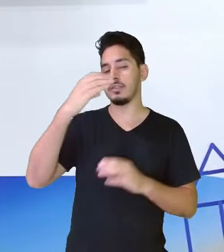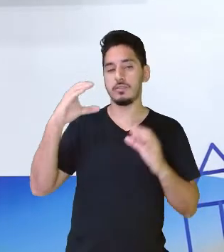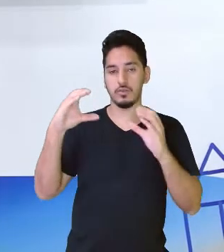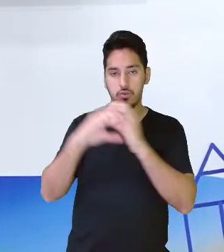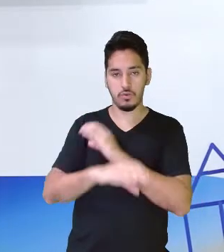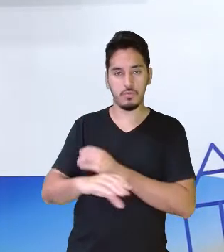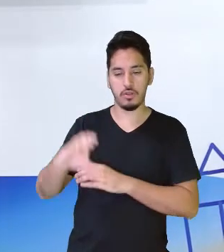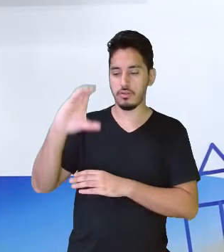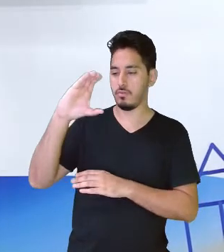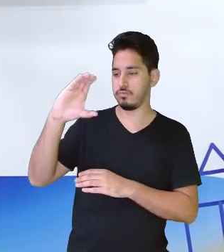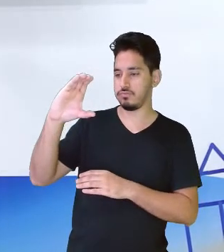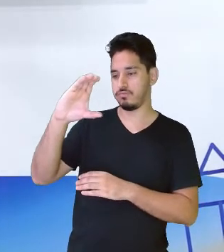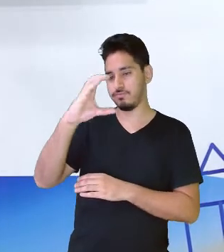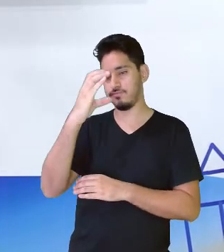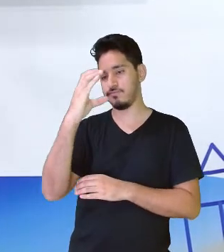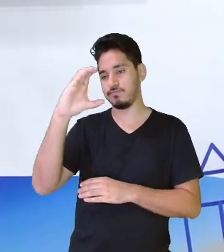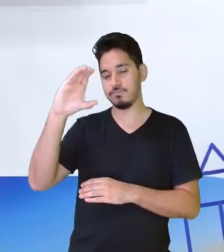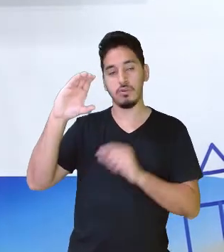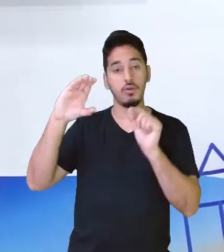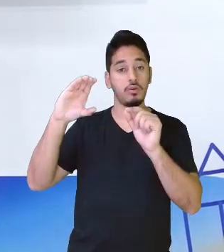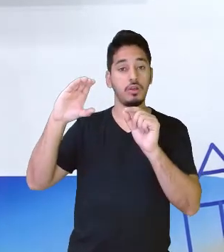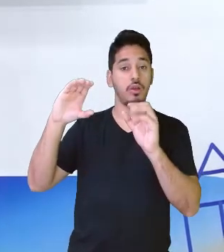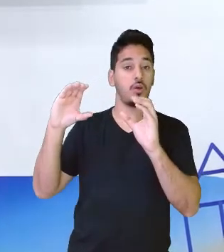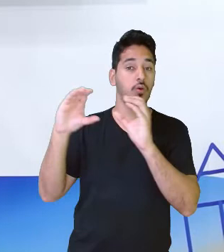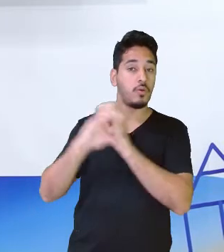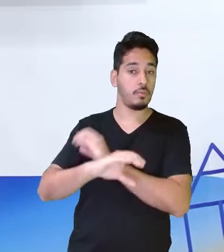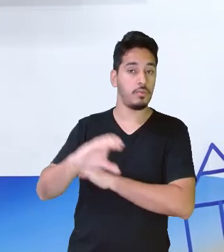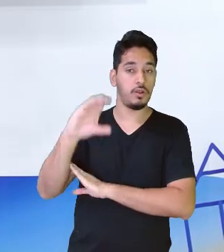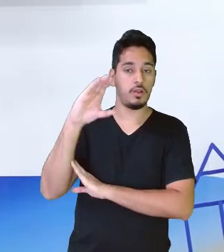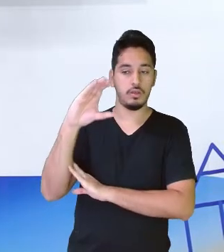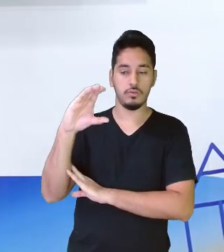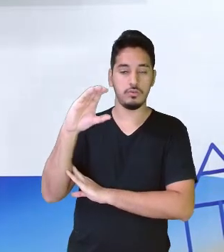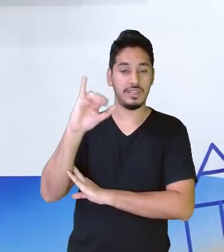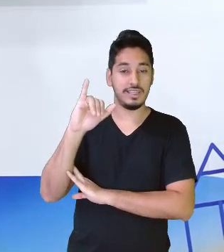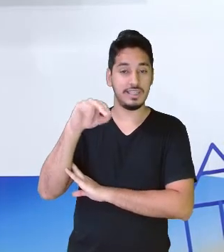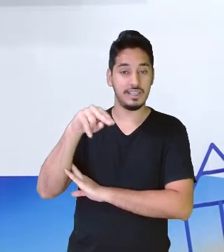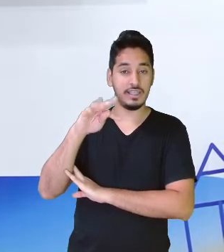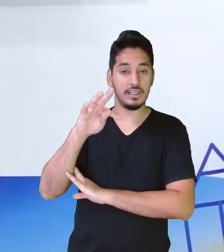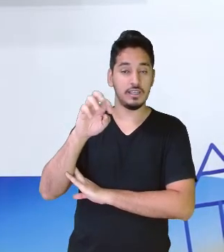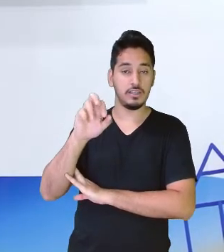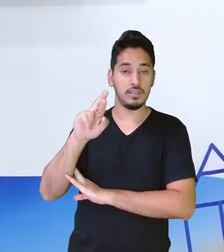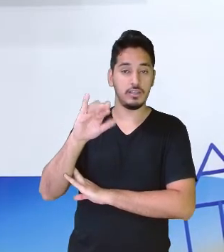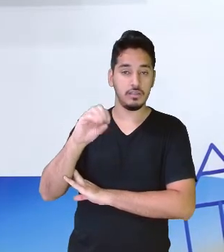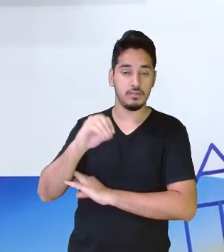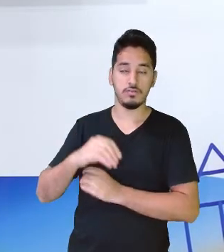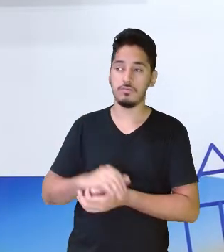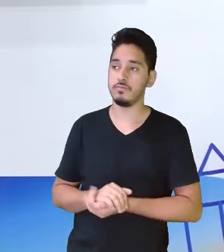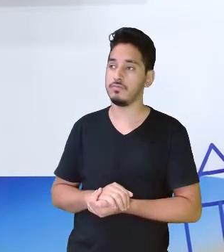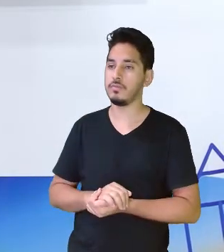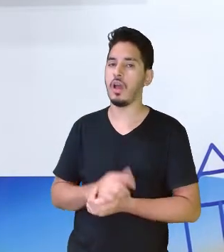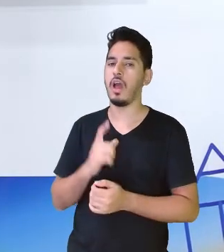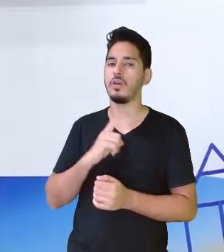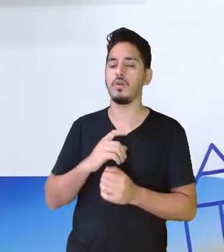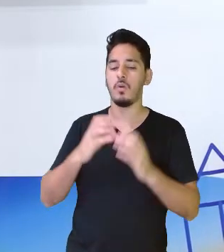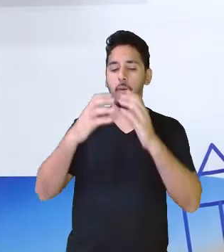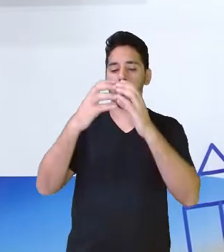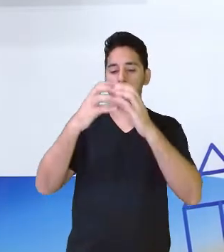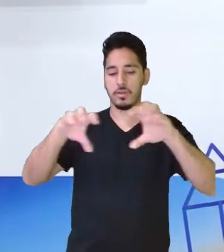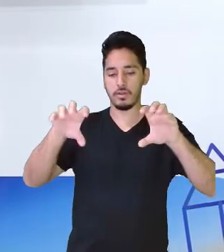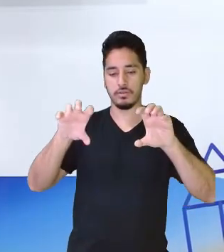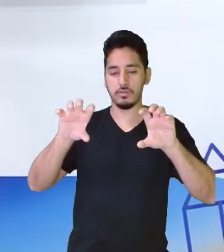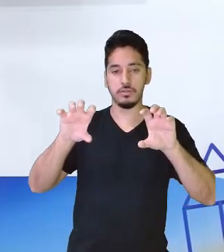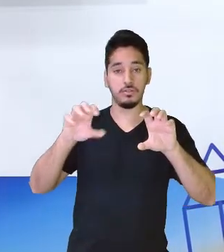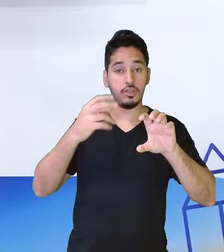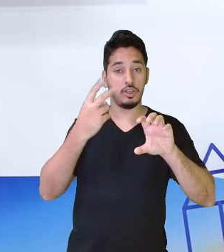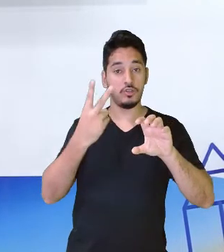inteira, que está representando um inteiro. Dividir em 2 partes, ou